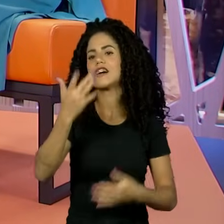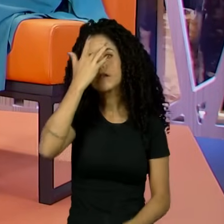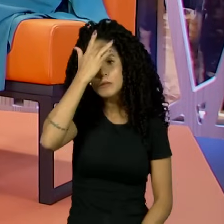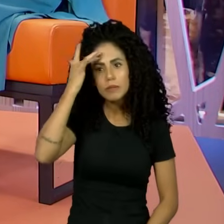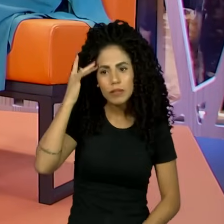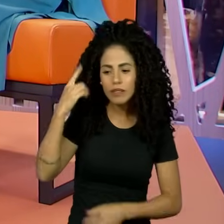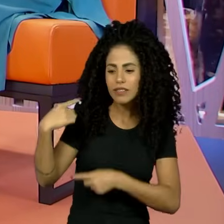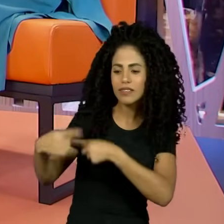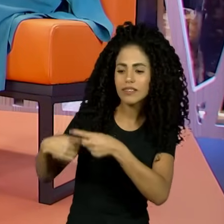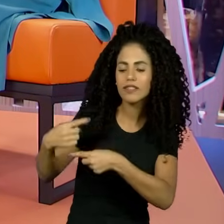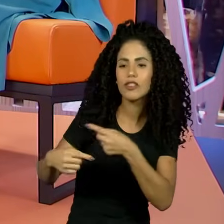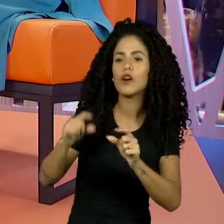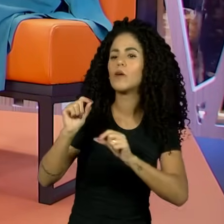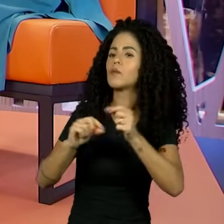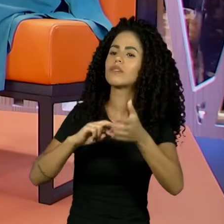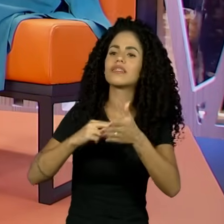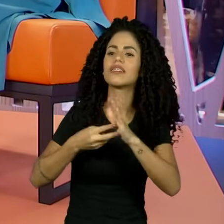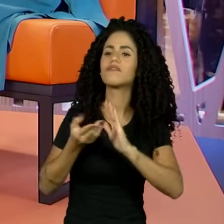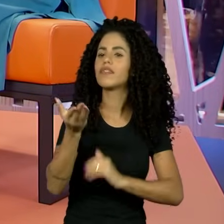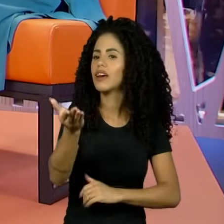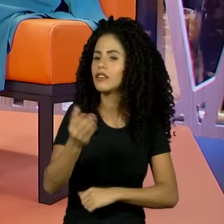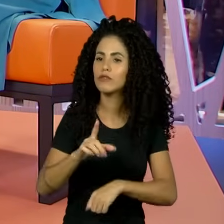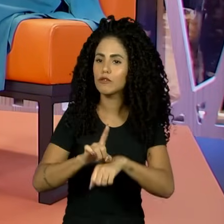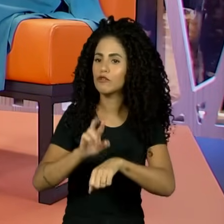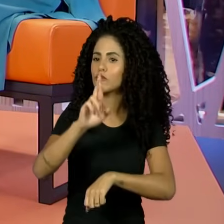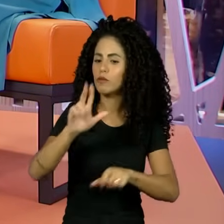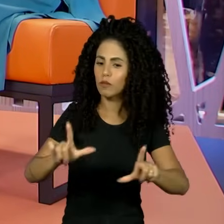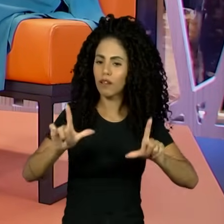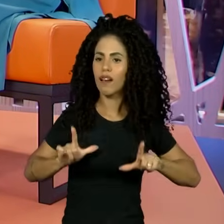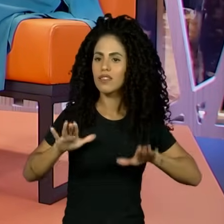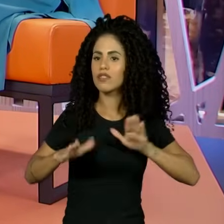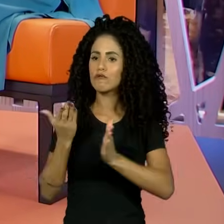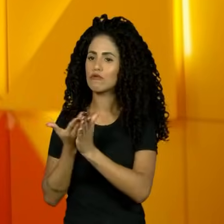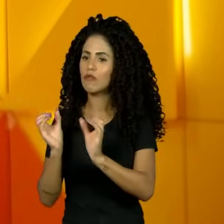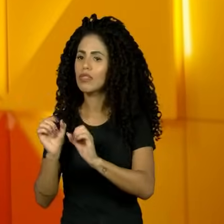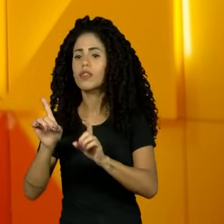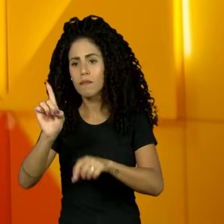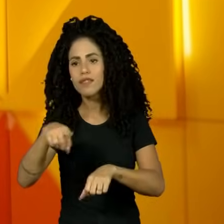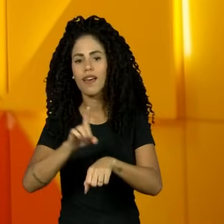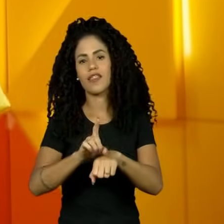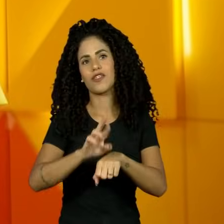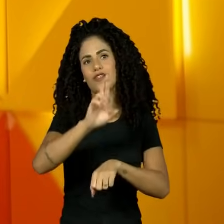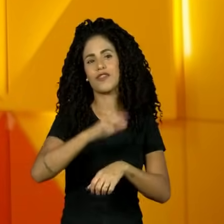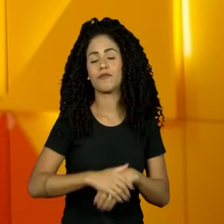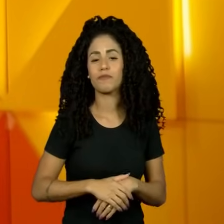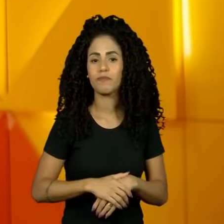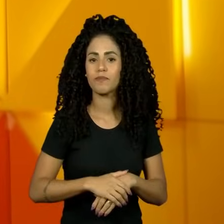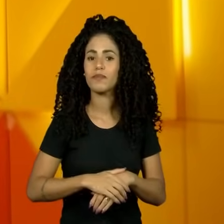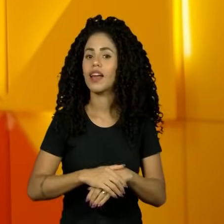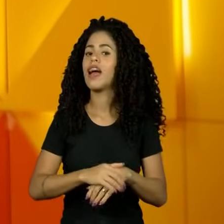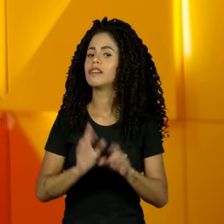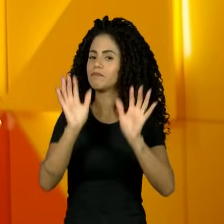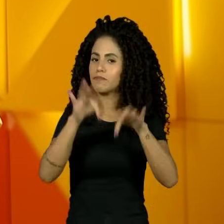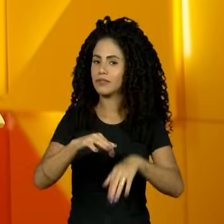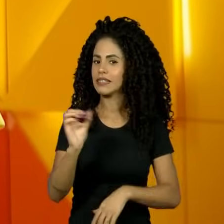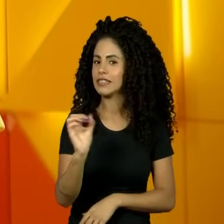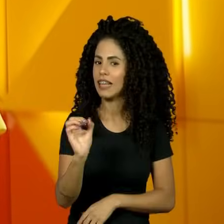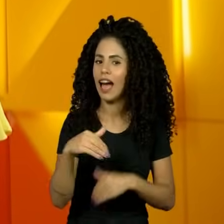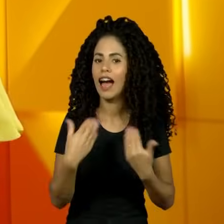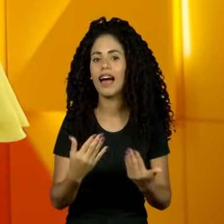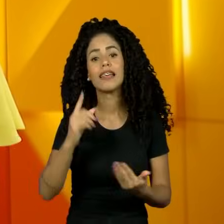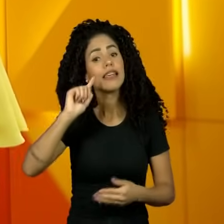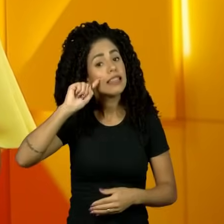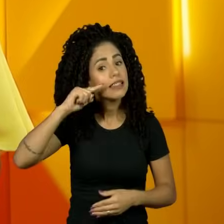os nossos o que significa esse título, né? Perfeito, gente. Ainda não acabou. Depois do intervalo eu